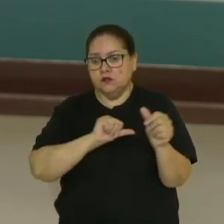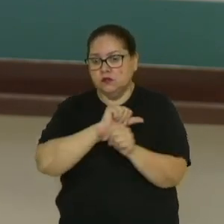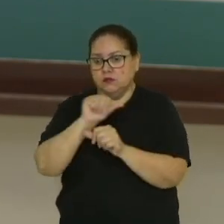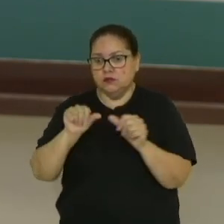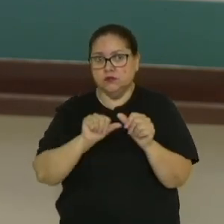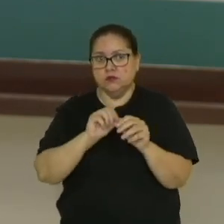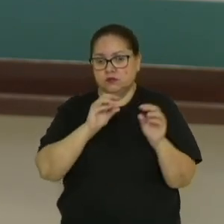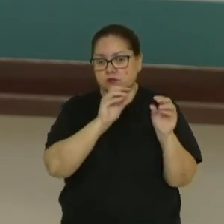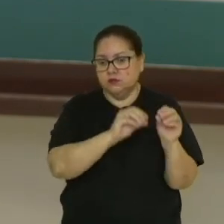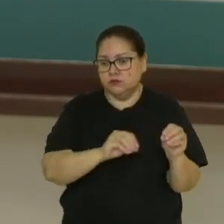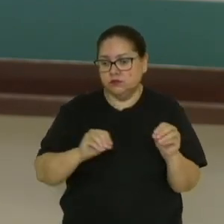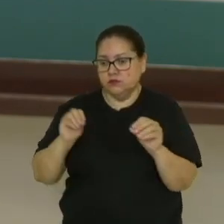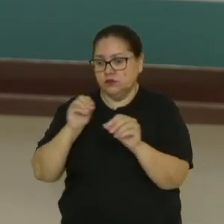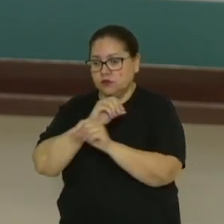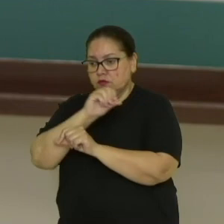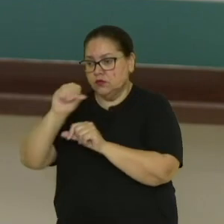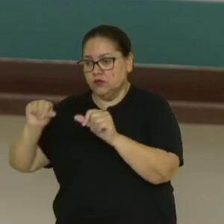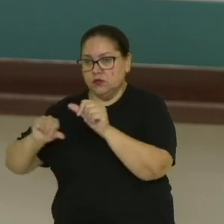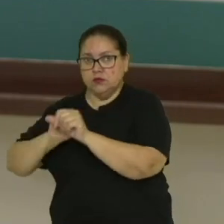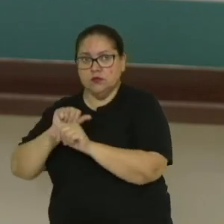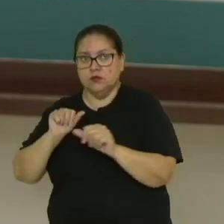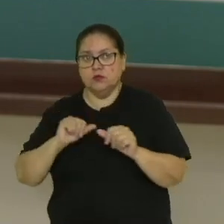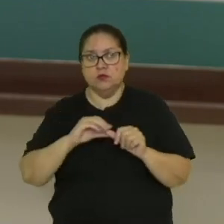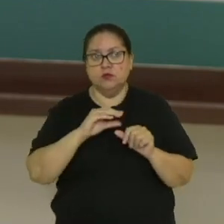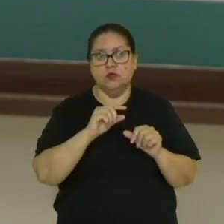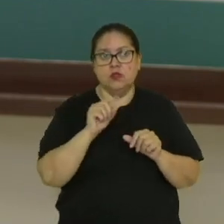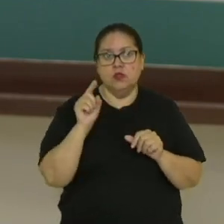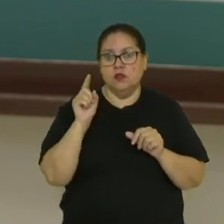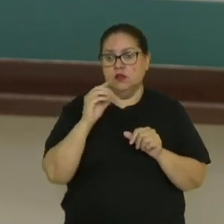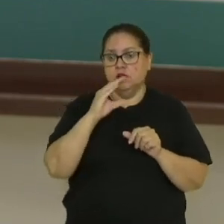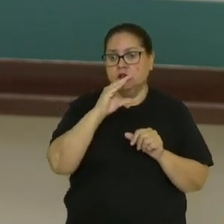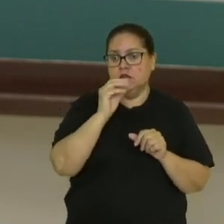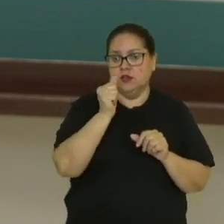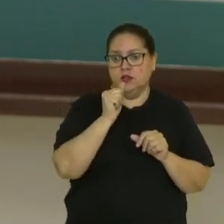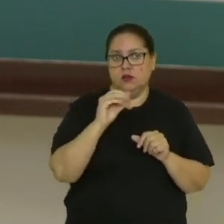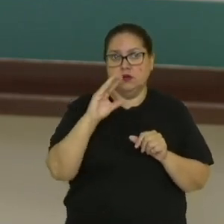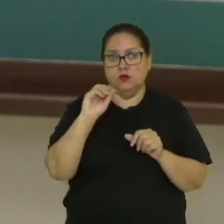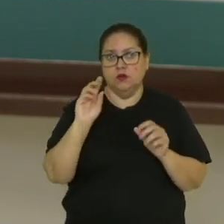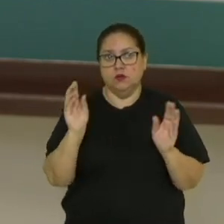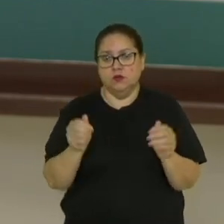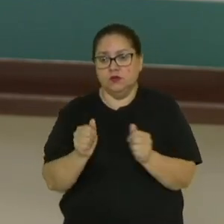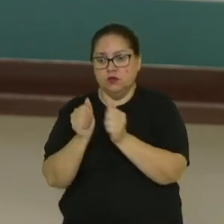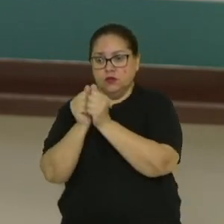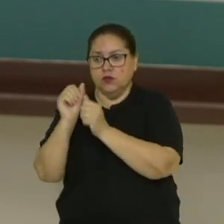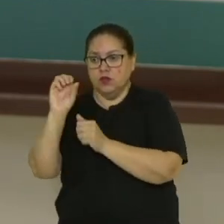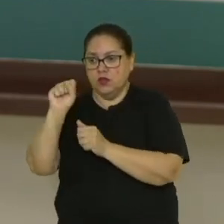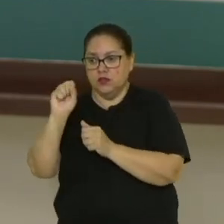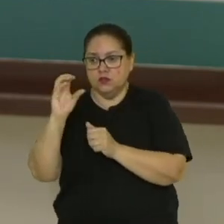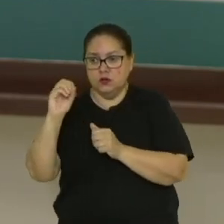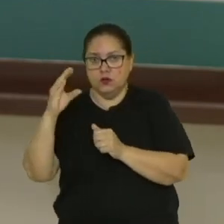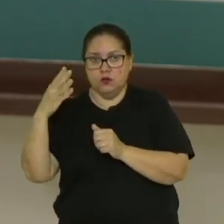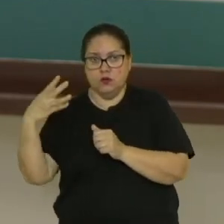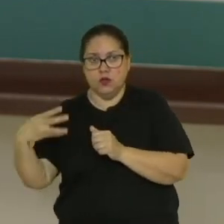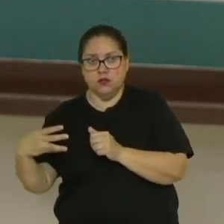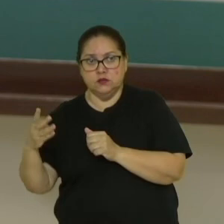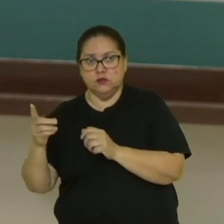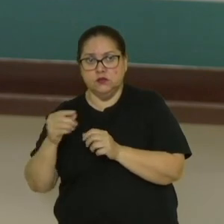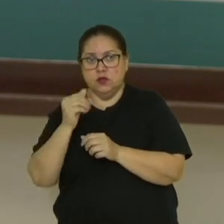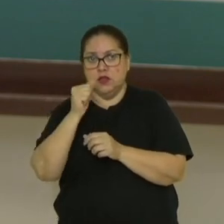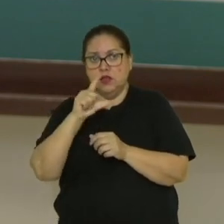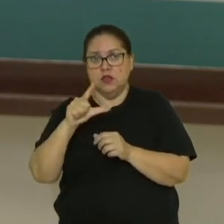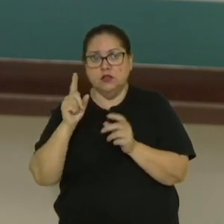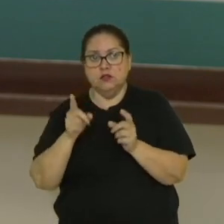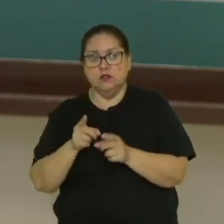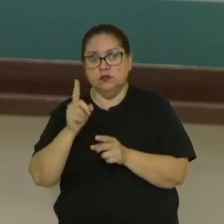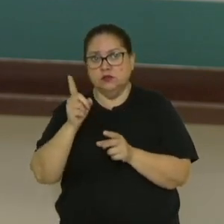de lugar aí de todo mundo, né? Então o cálcio que estava aqui com o OH acaba se juntando com SO4, né, e o alumínio que